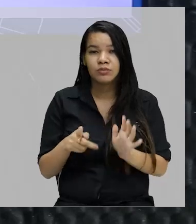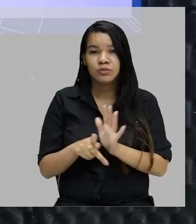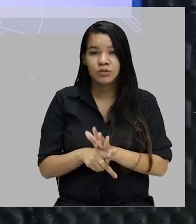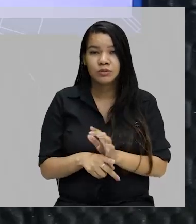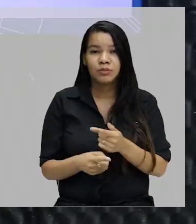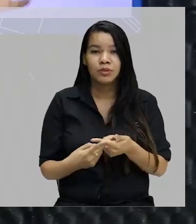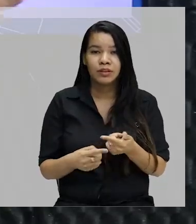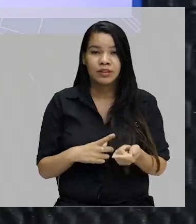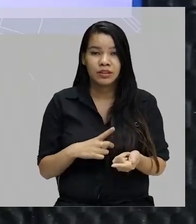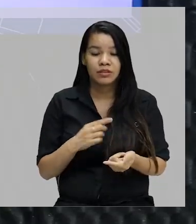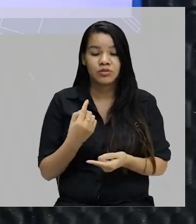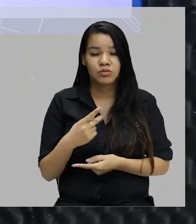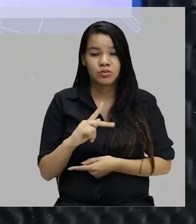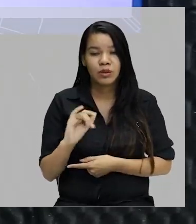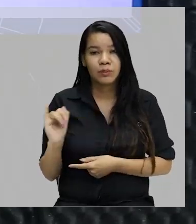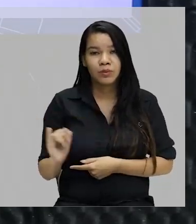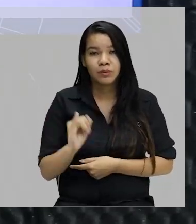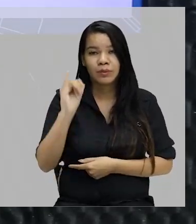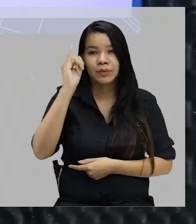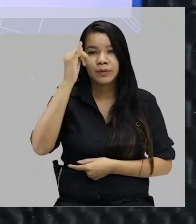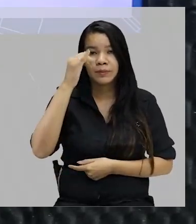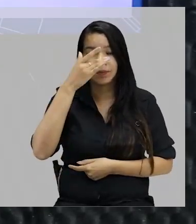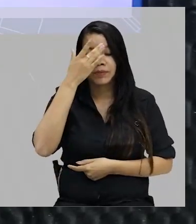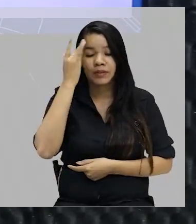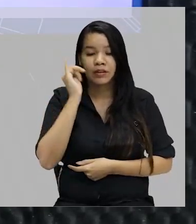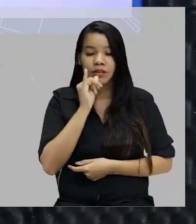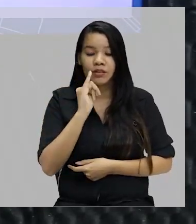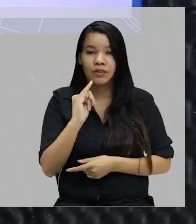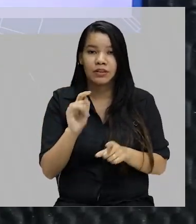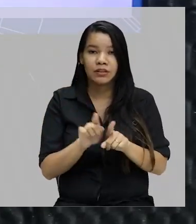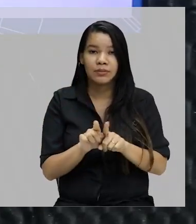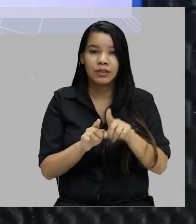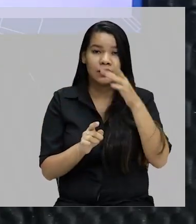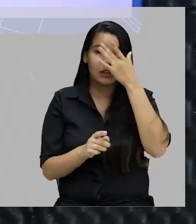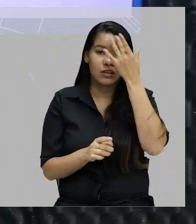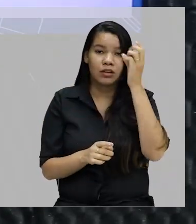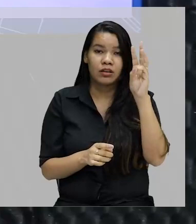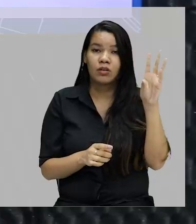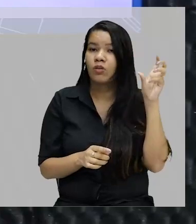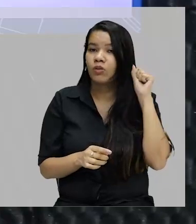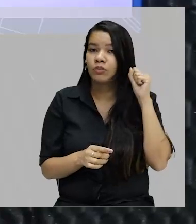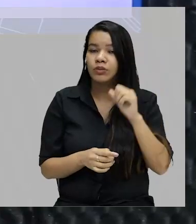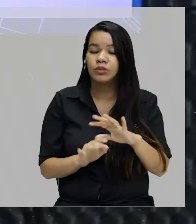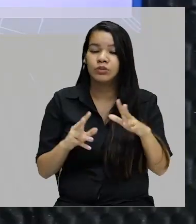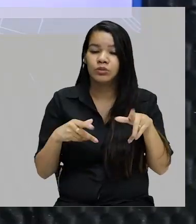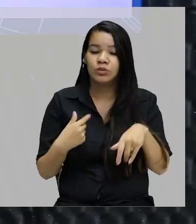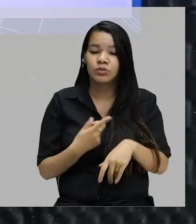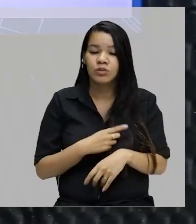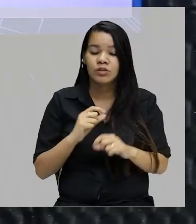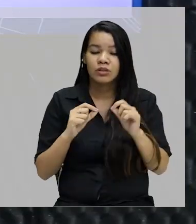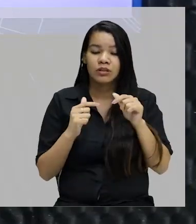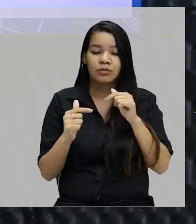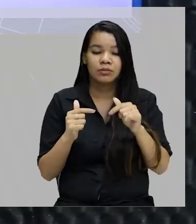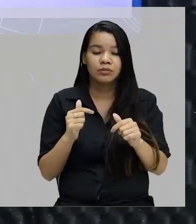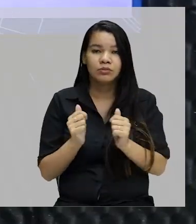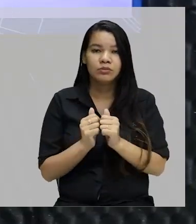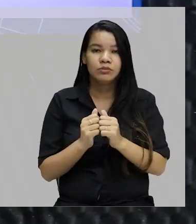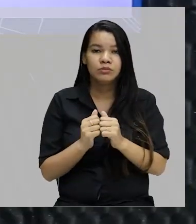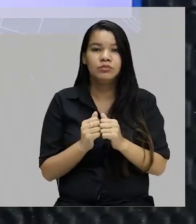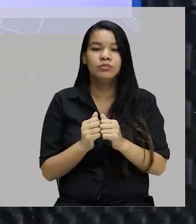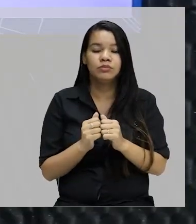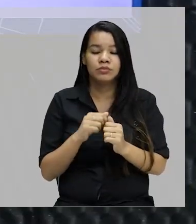quem fala e para quem ouve. Todos nós que trabalhamos com a língua, que